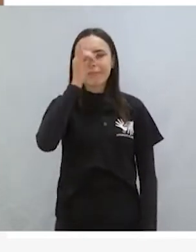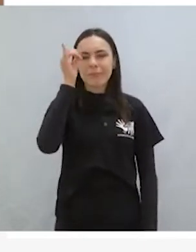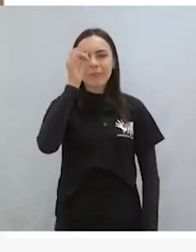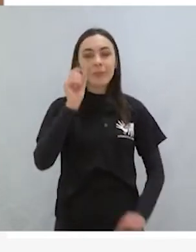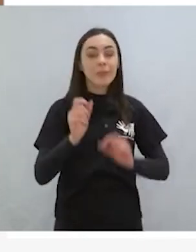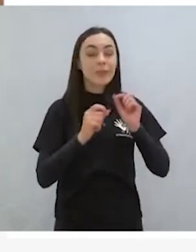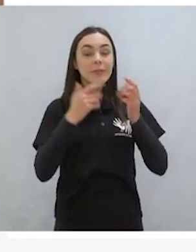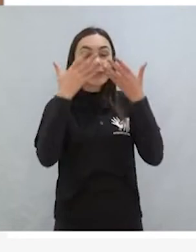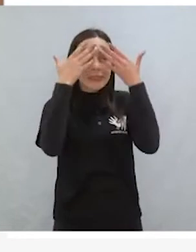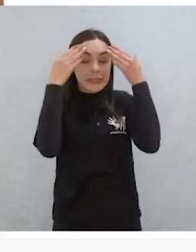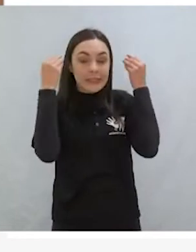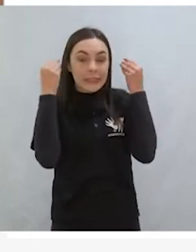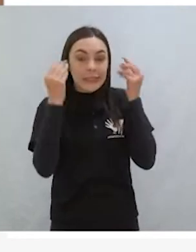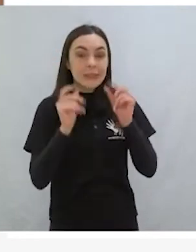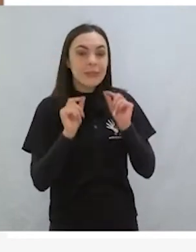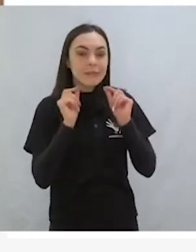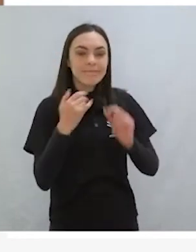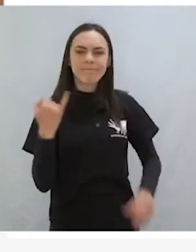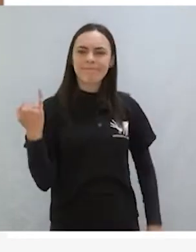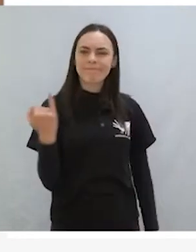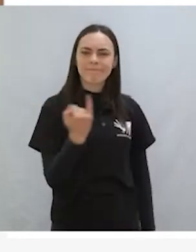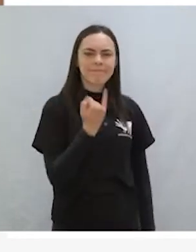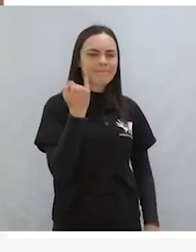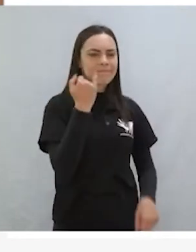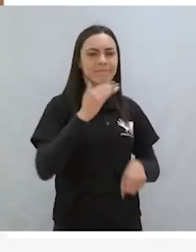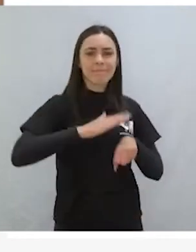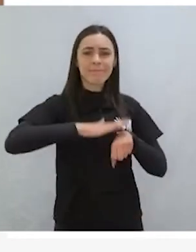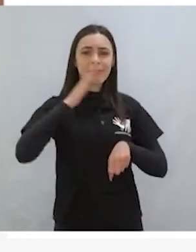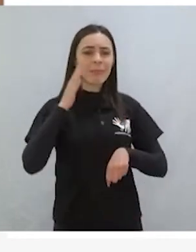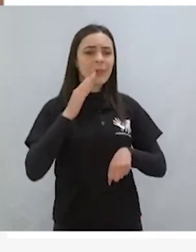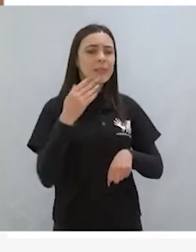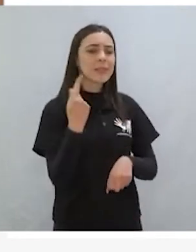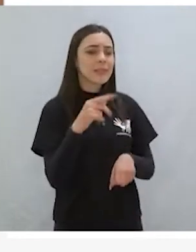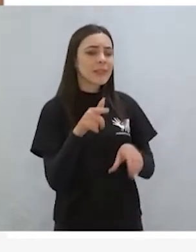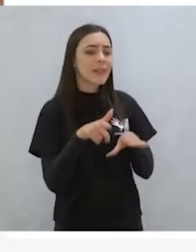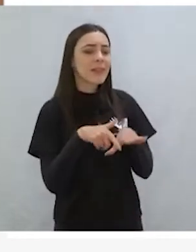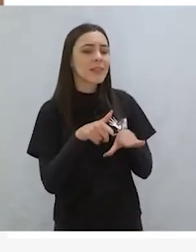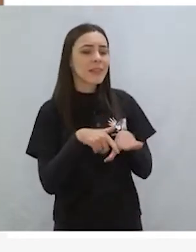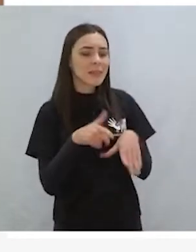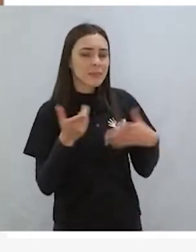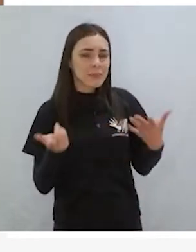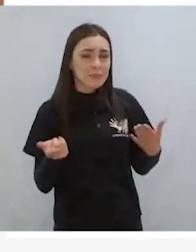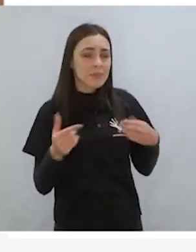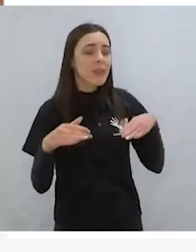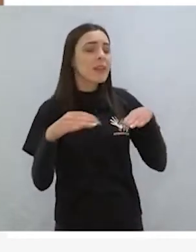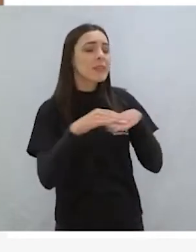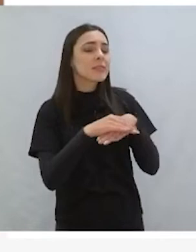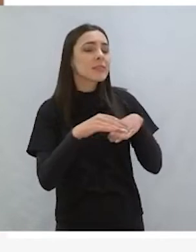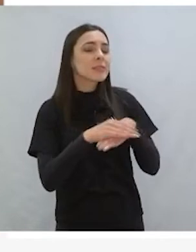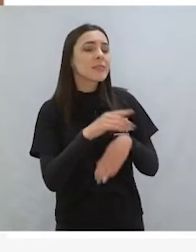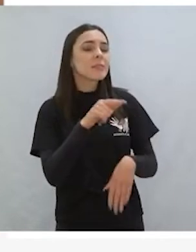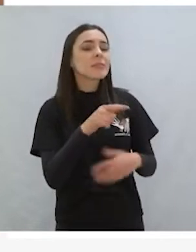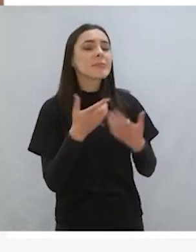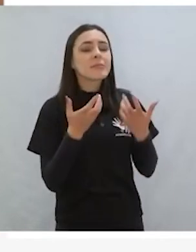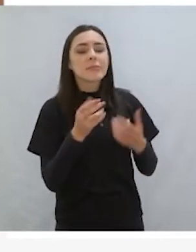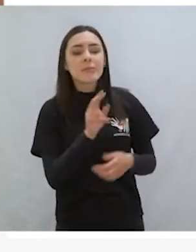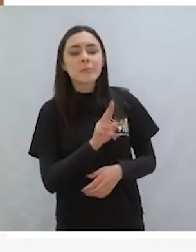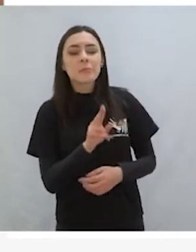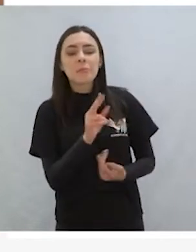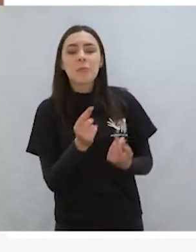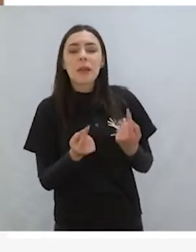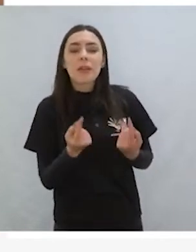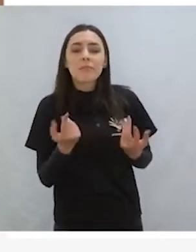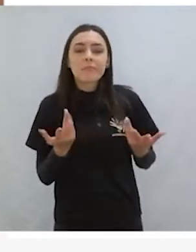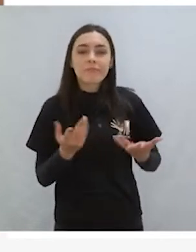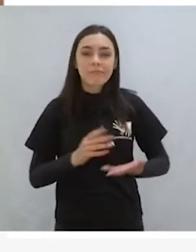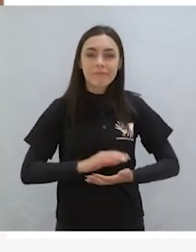que eu sou! Já ia me esquecendo do mais importante, os seus pés. Que tipo de sapato você